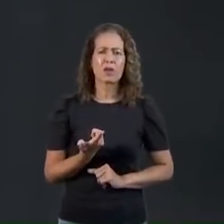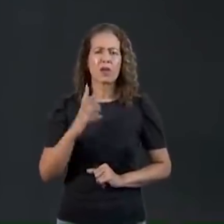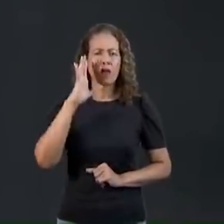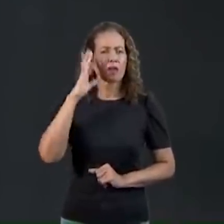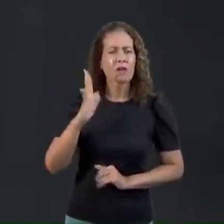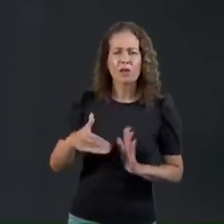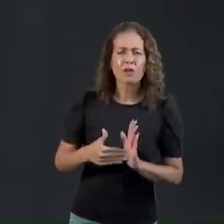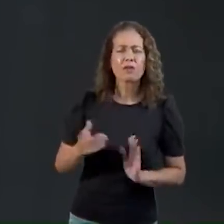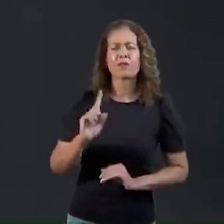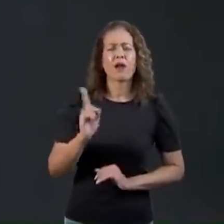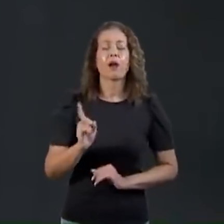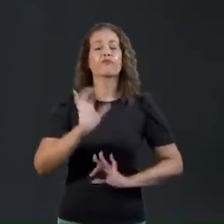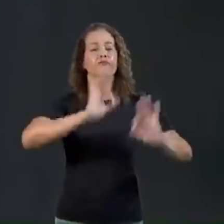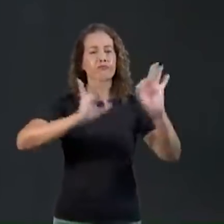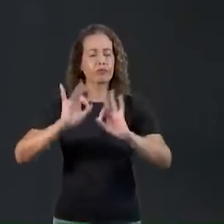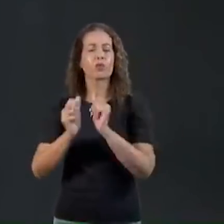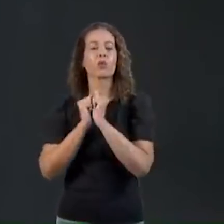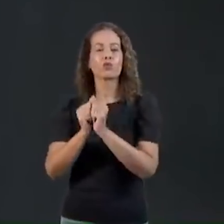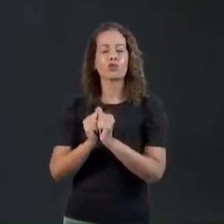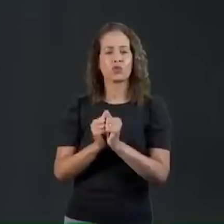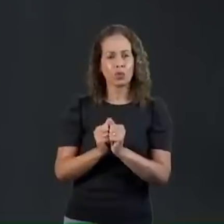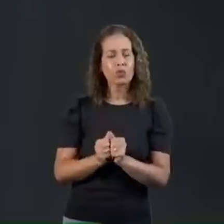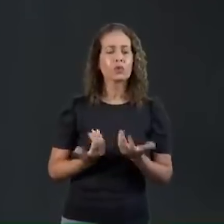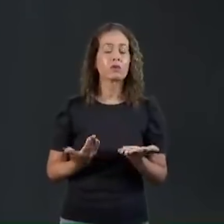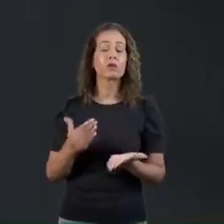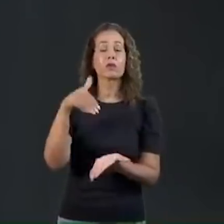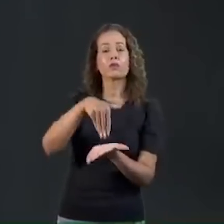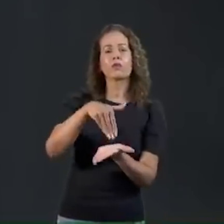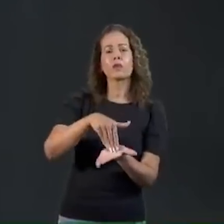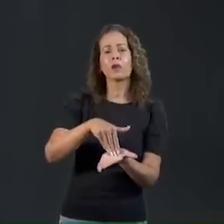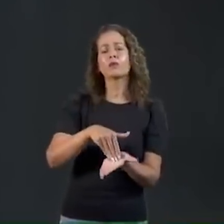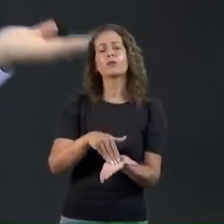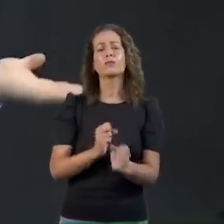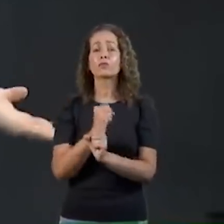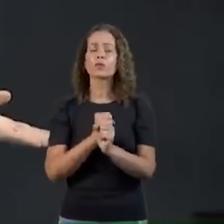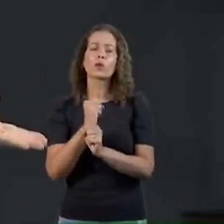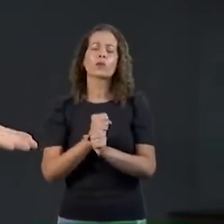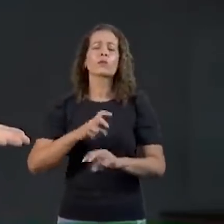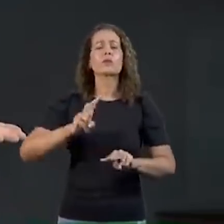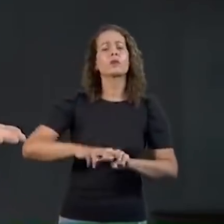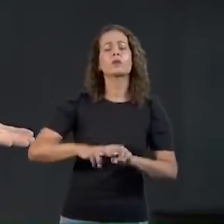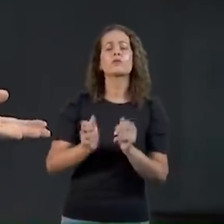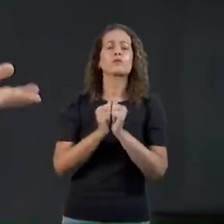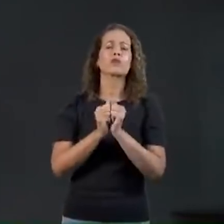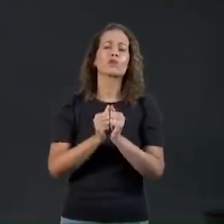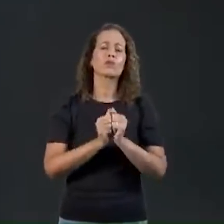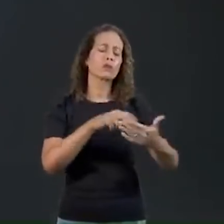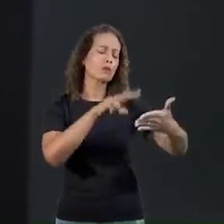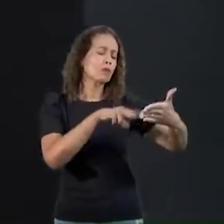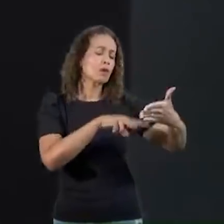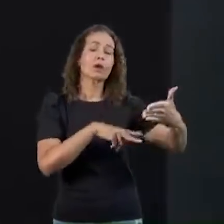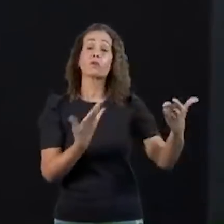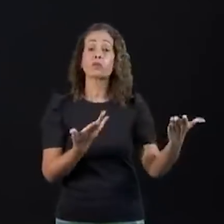Porque a gente sempre elabora os planos juntos e no final do ano a gente senta junto e fala assim: o que a gente cumpriu? E a gente viu